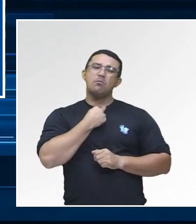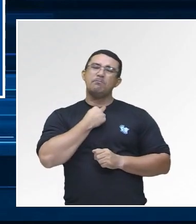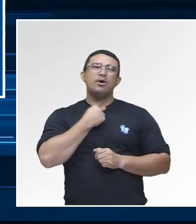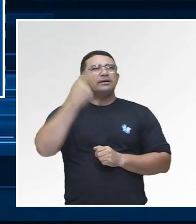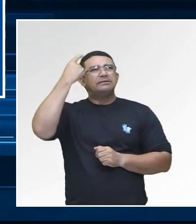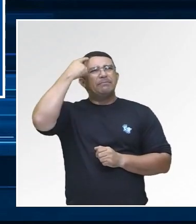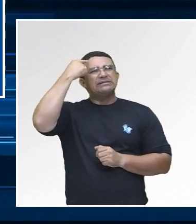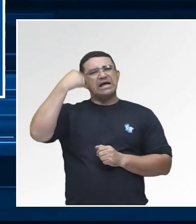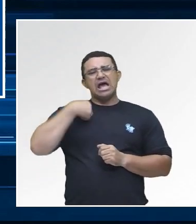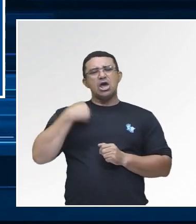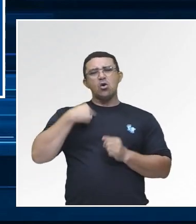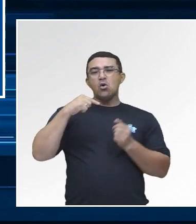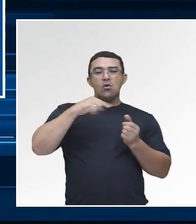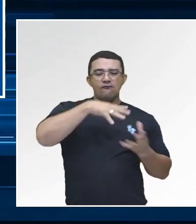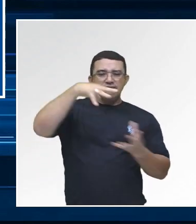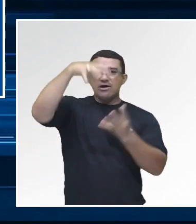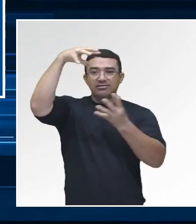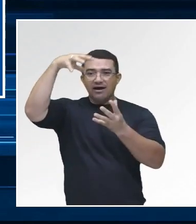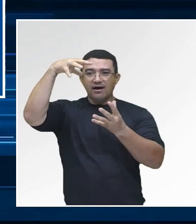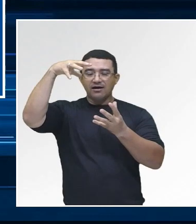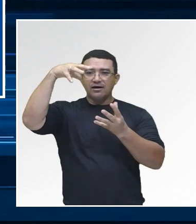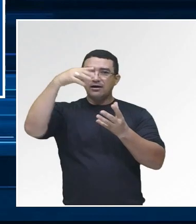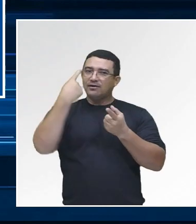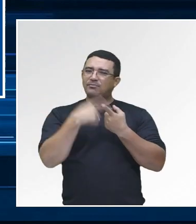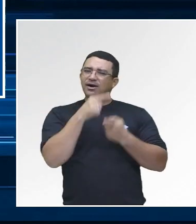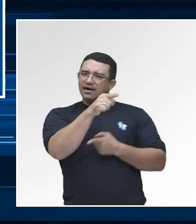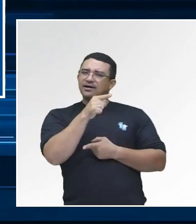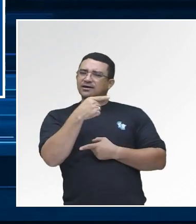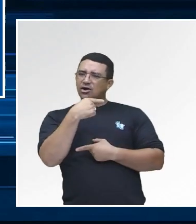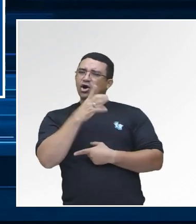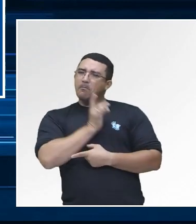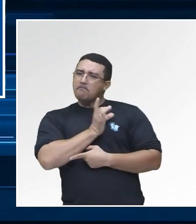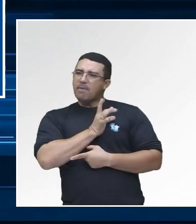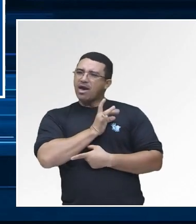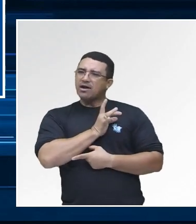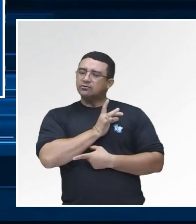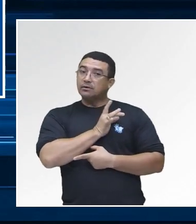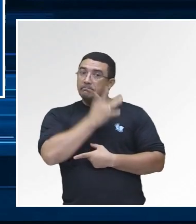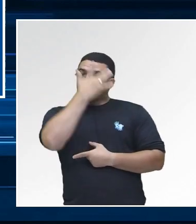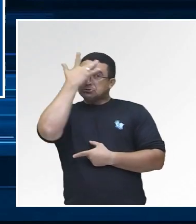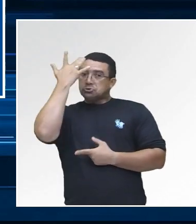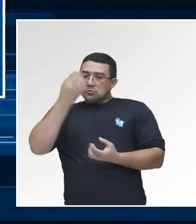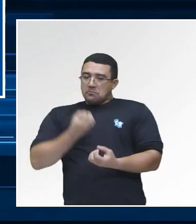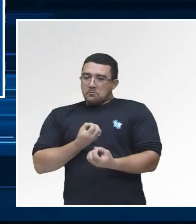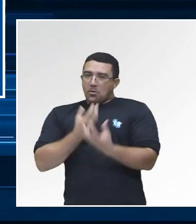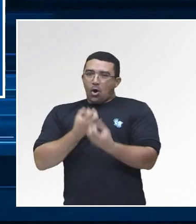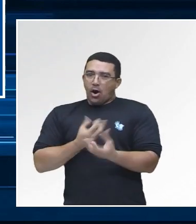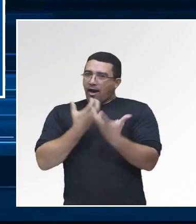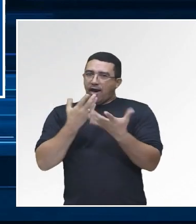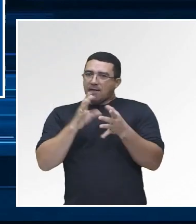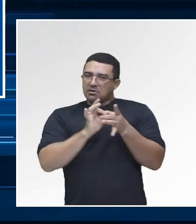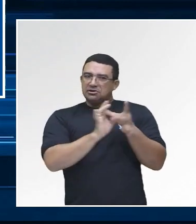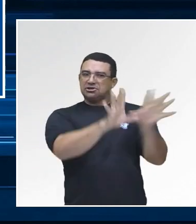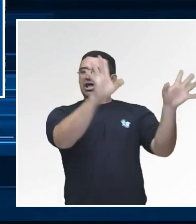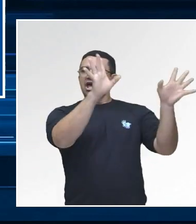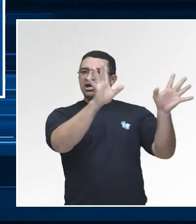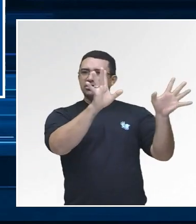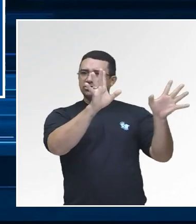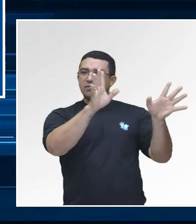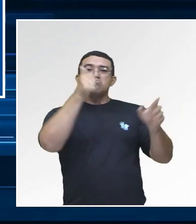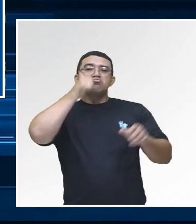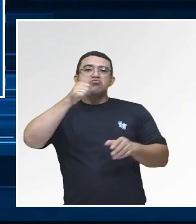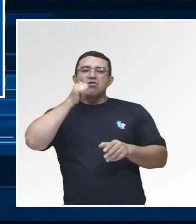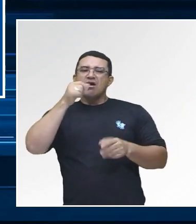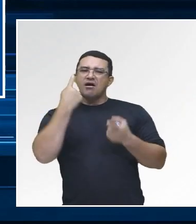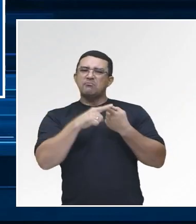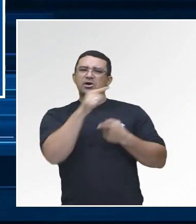num fantasma, porque está com medo. Um poeta não dispensa sua musa por capricho. Se você